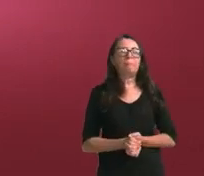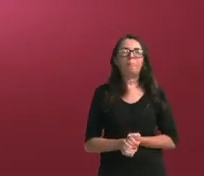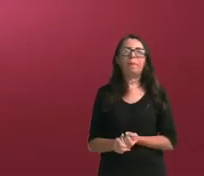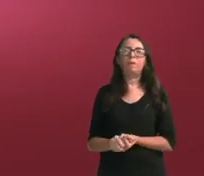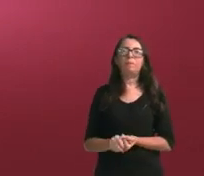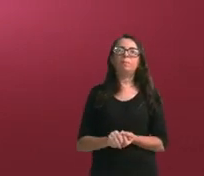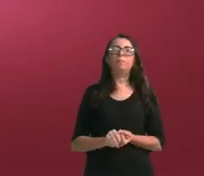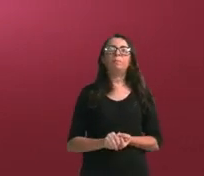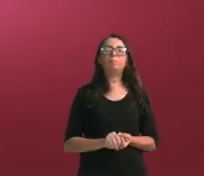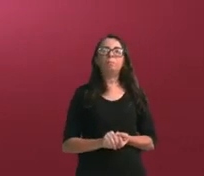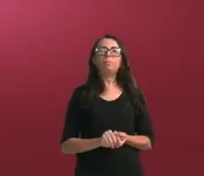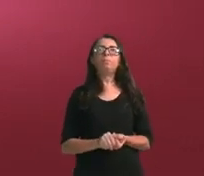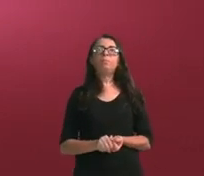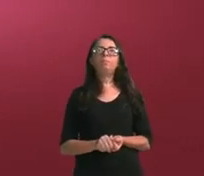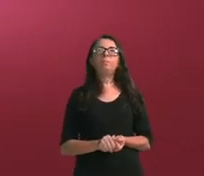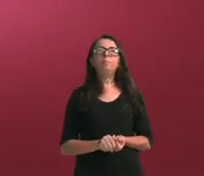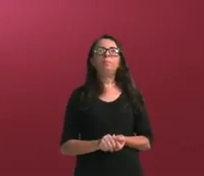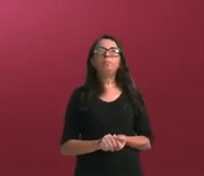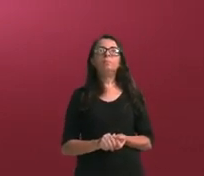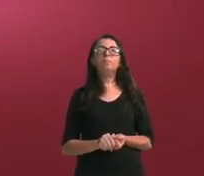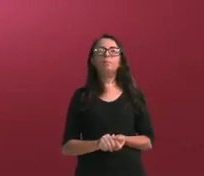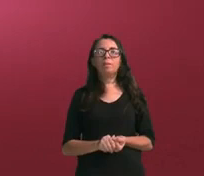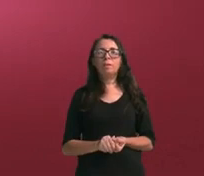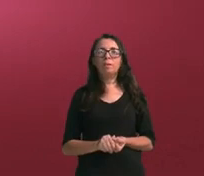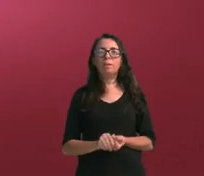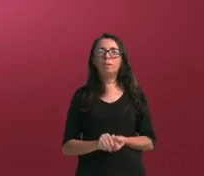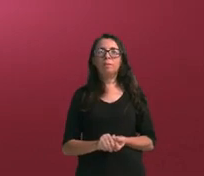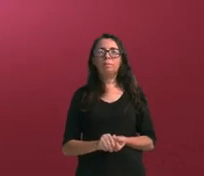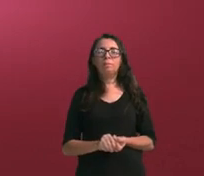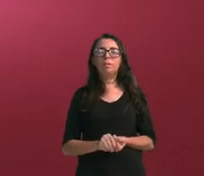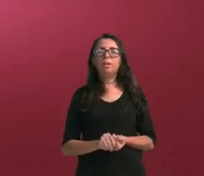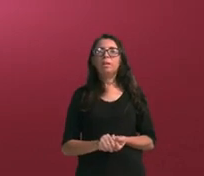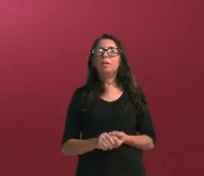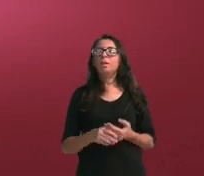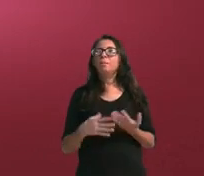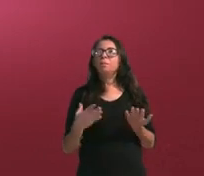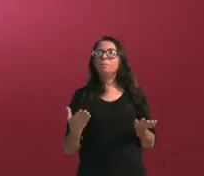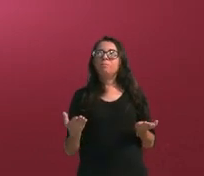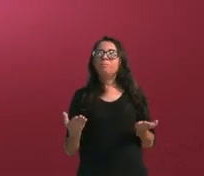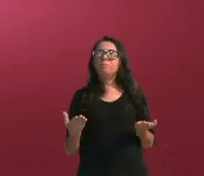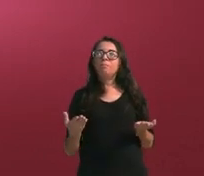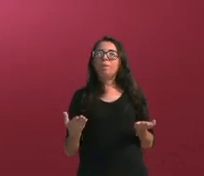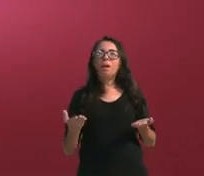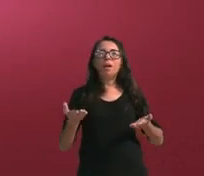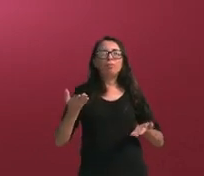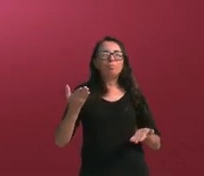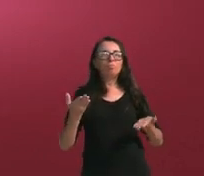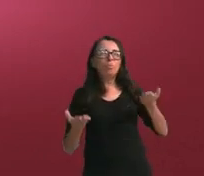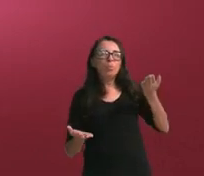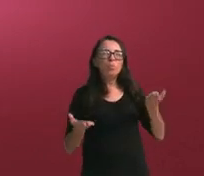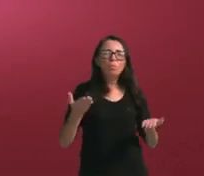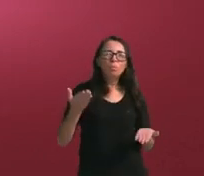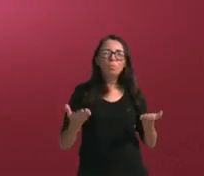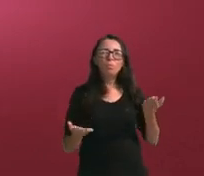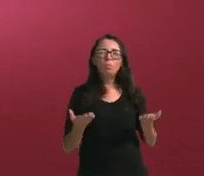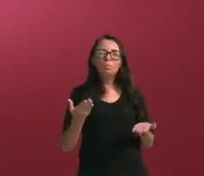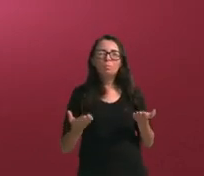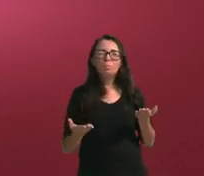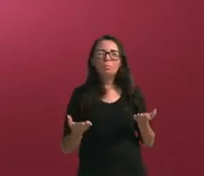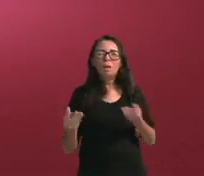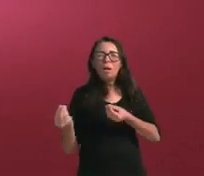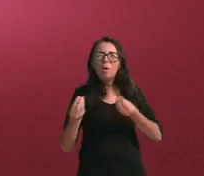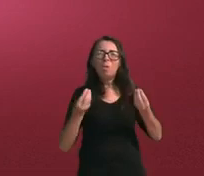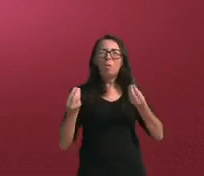povo do Egito através de Moisés, né? Qual que foi o padrão que Deus costumava usar? A receita era mais ou menos essa,